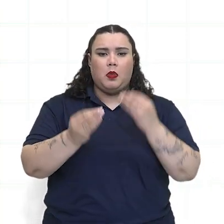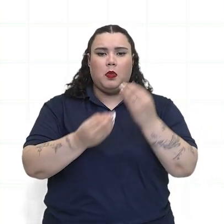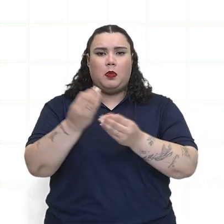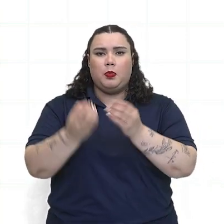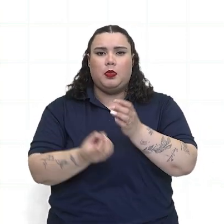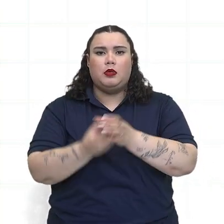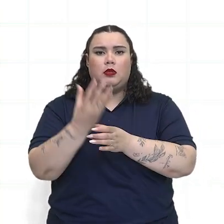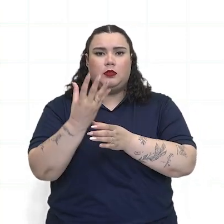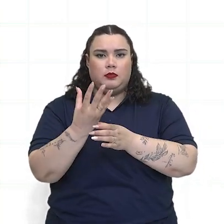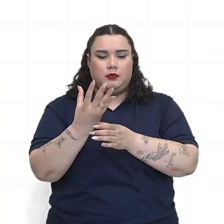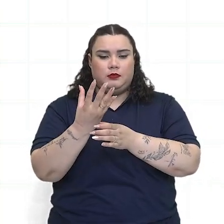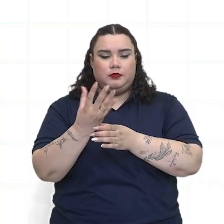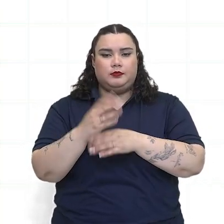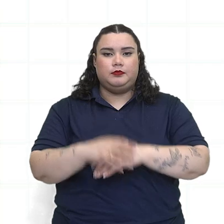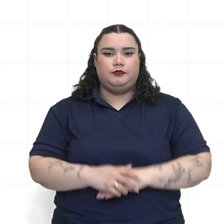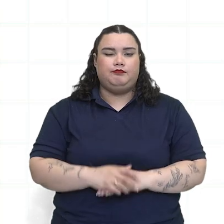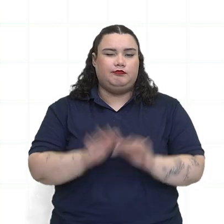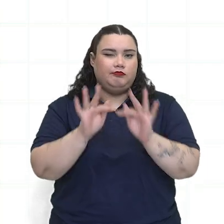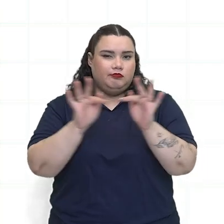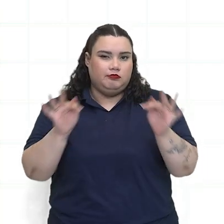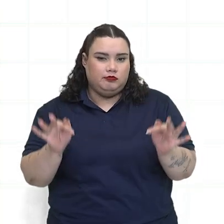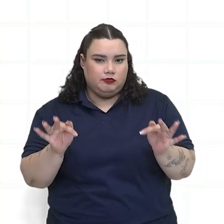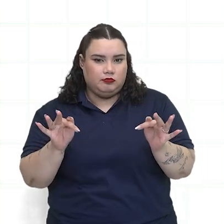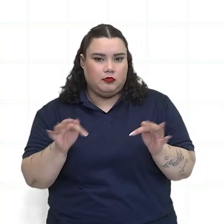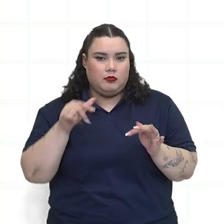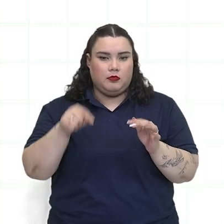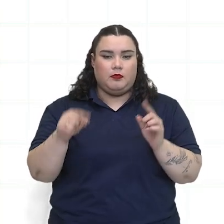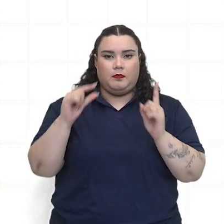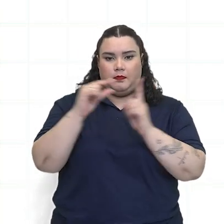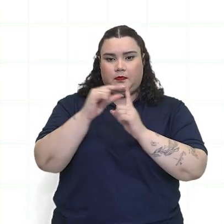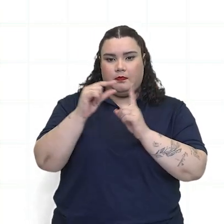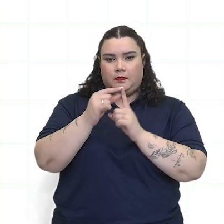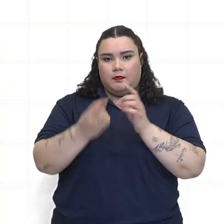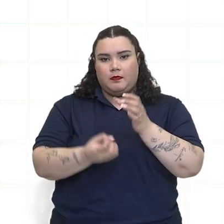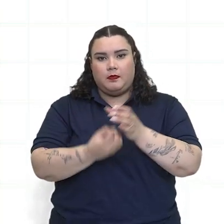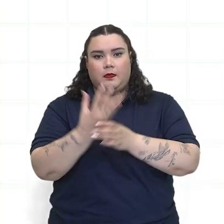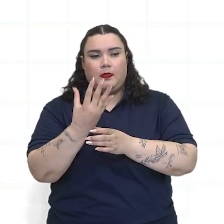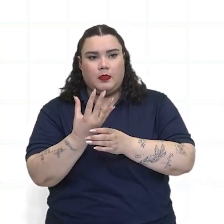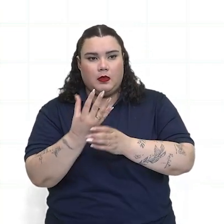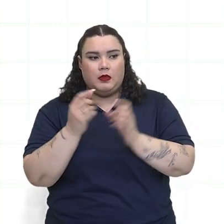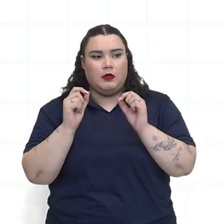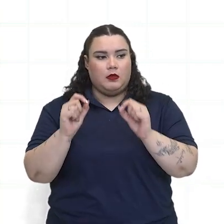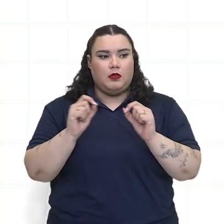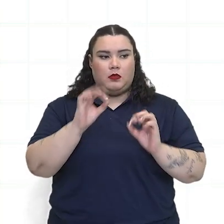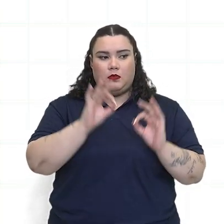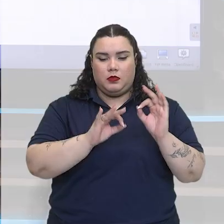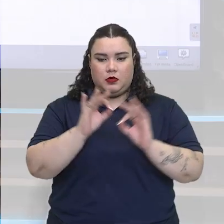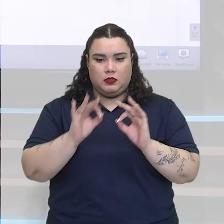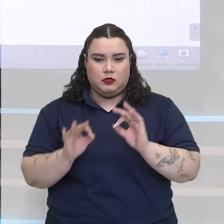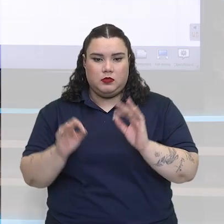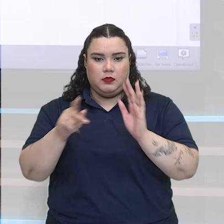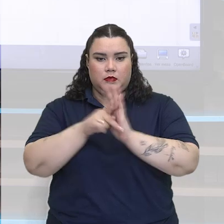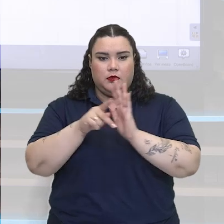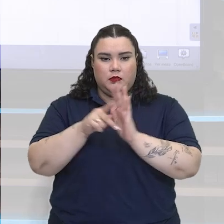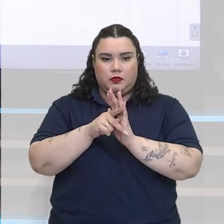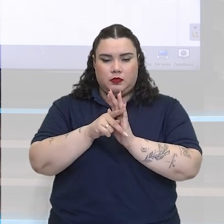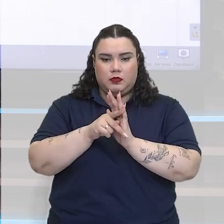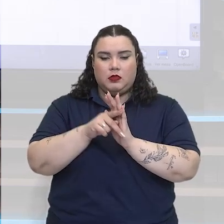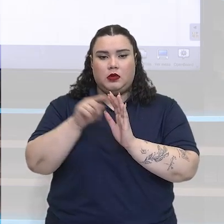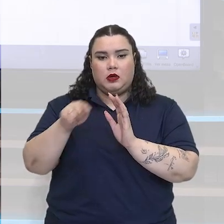formada? Muito simples. Essa palavra foi formada pelo processo de